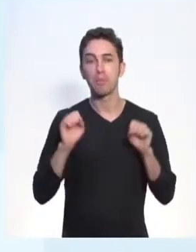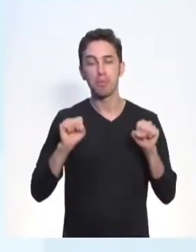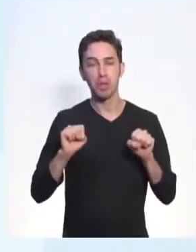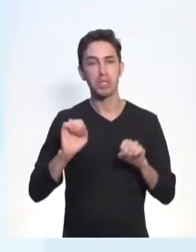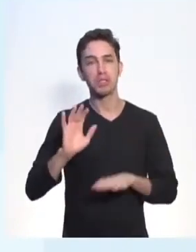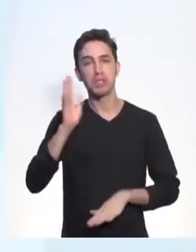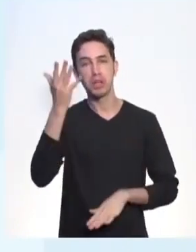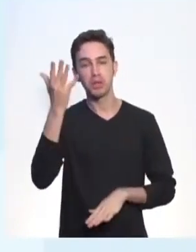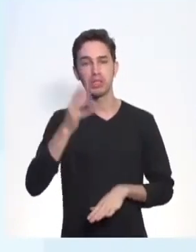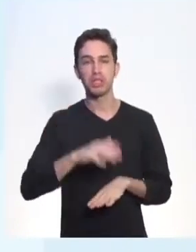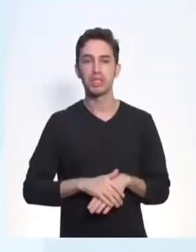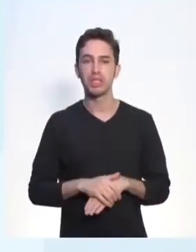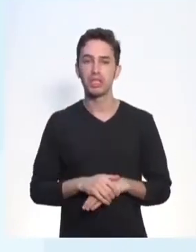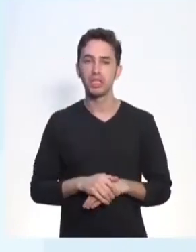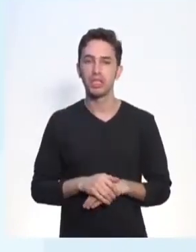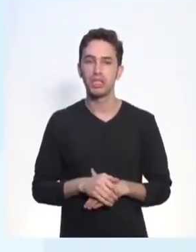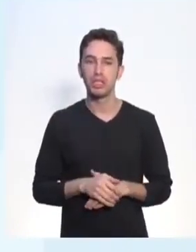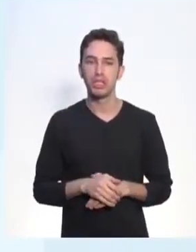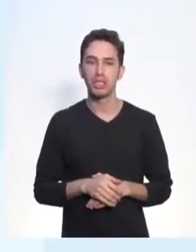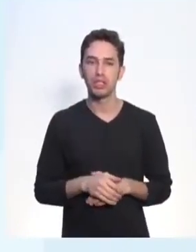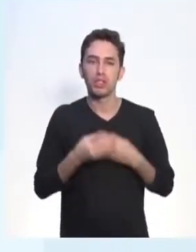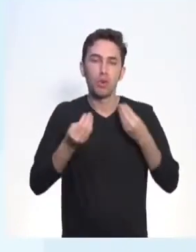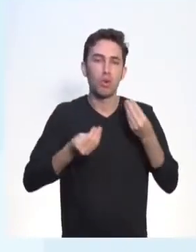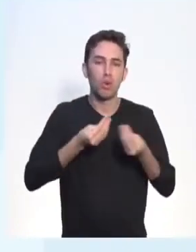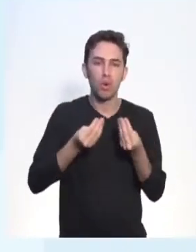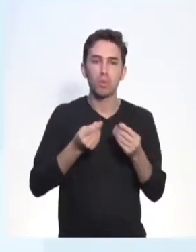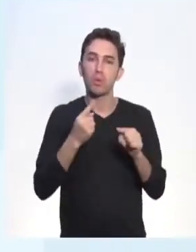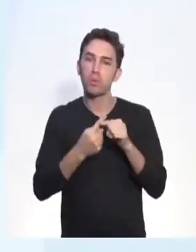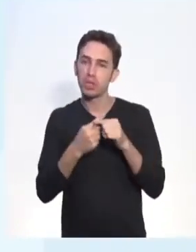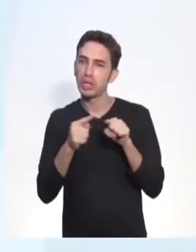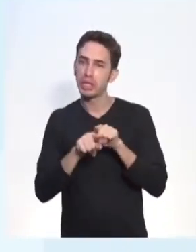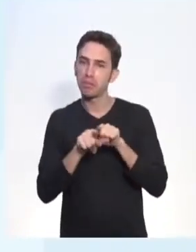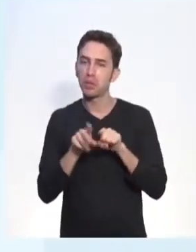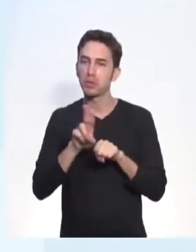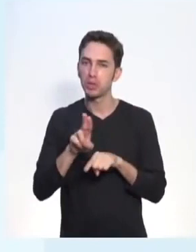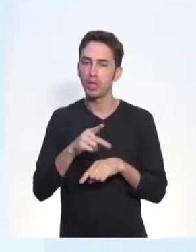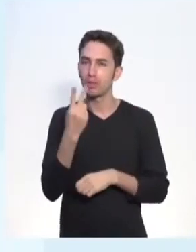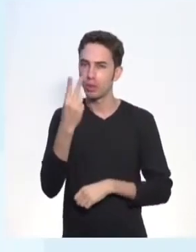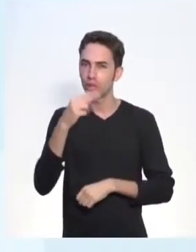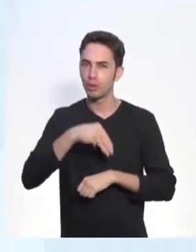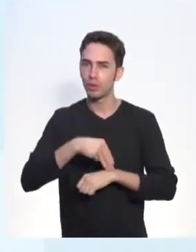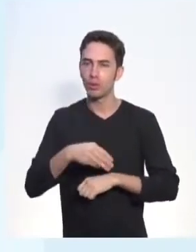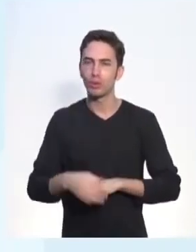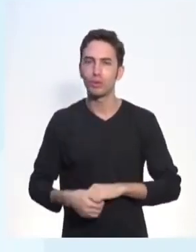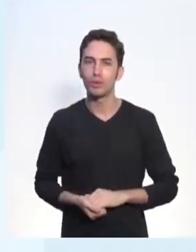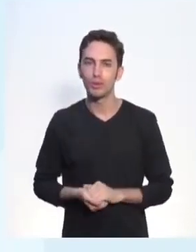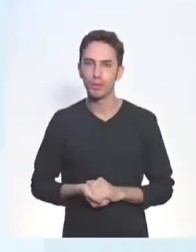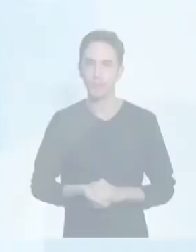ter um como e pode acontecer de ter um porquê também. Vamos lá? 2 minutinhos.